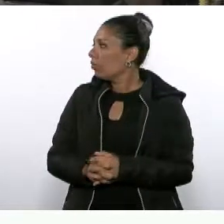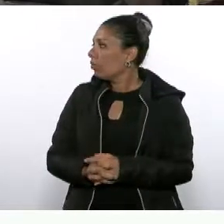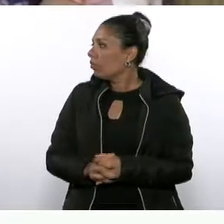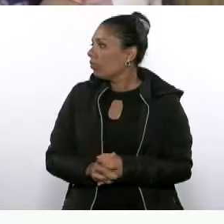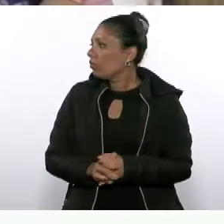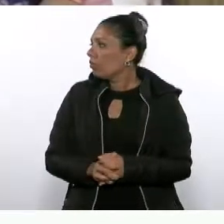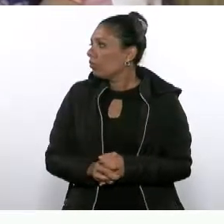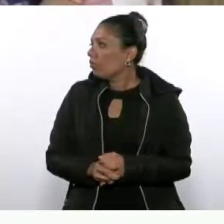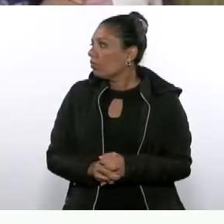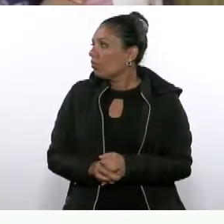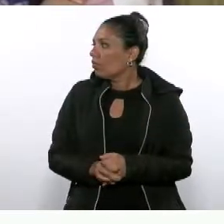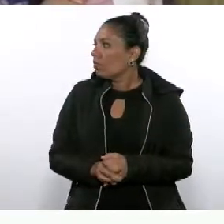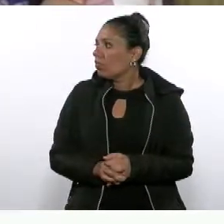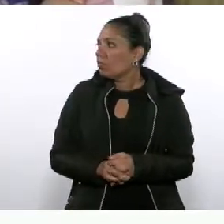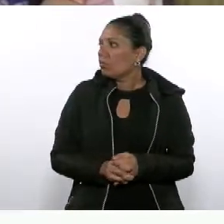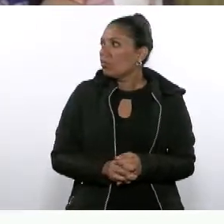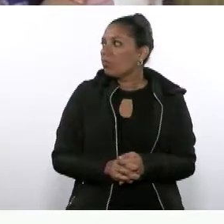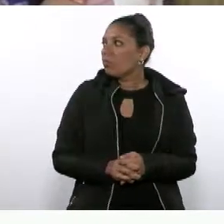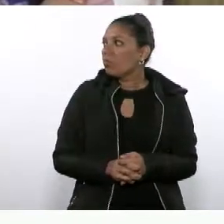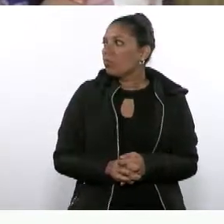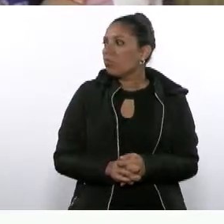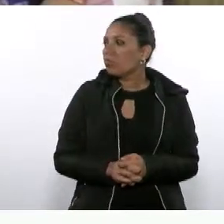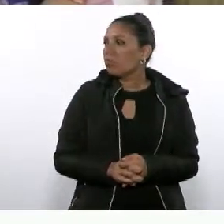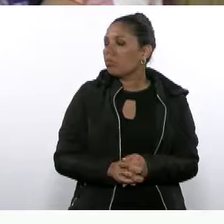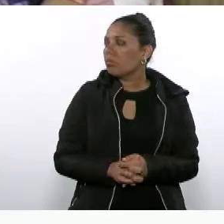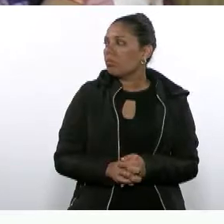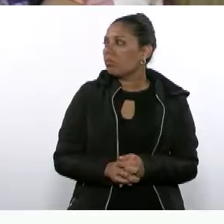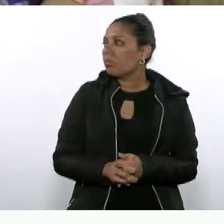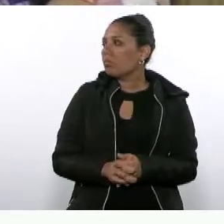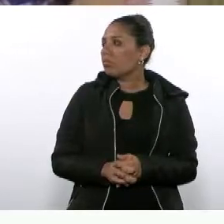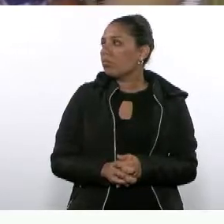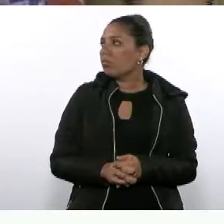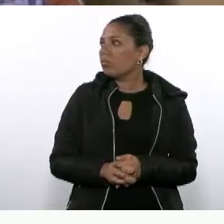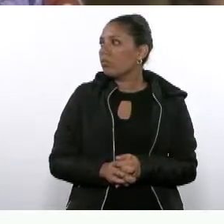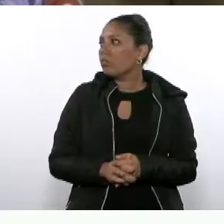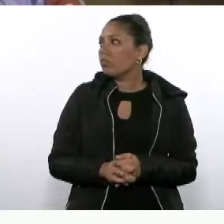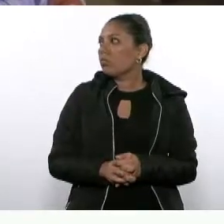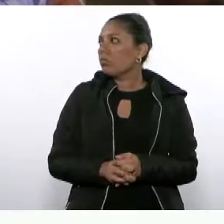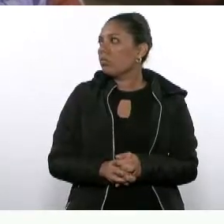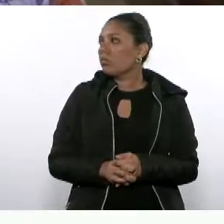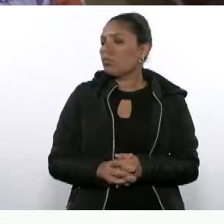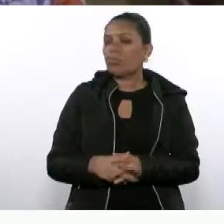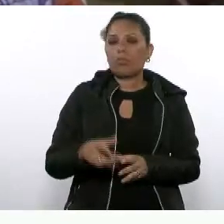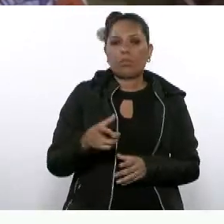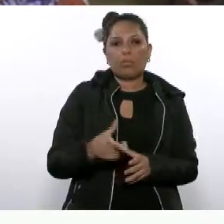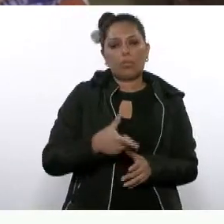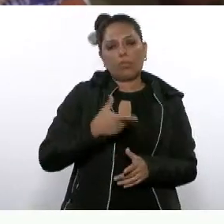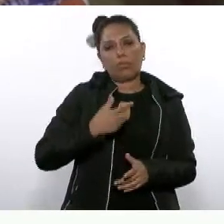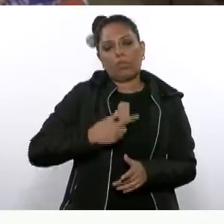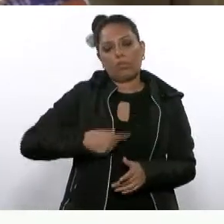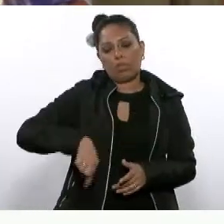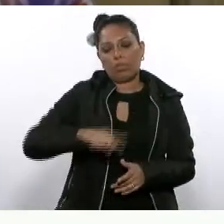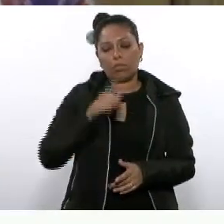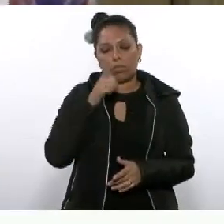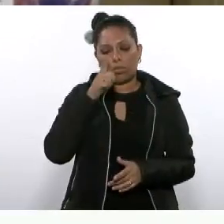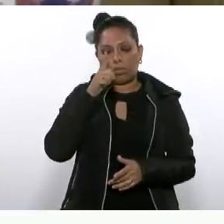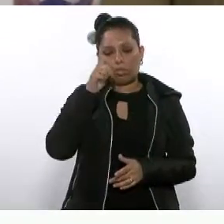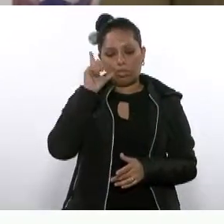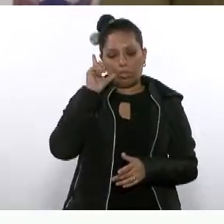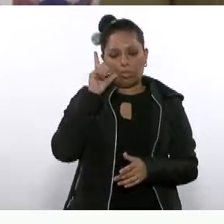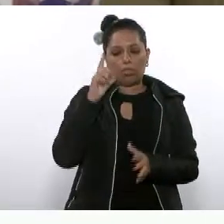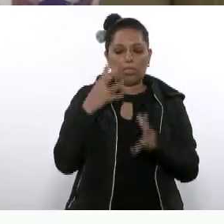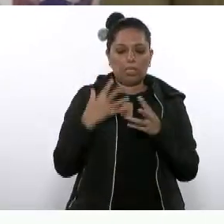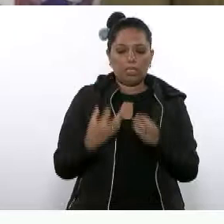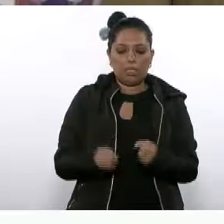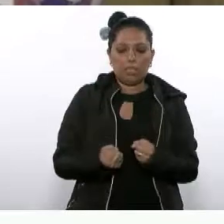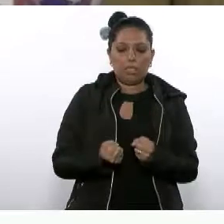Nós também, ontem, acabamos algumas sugestões que não deu tempo de